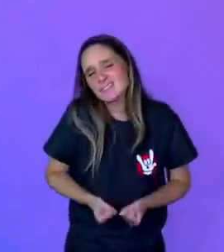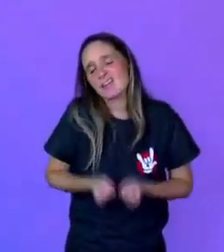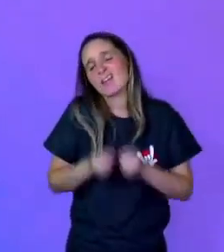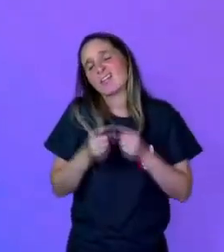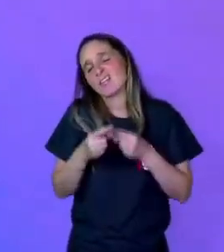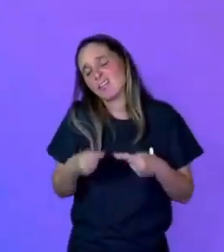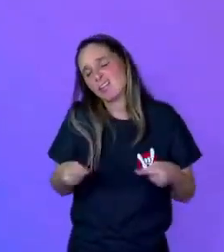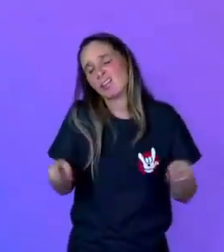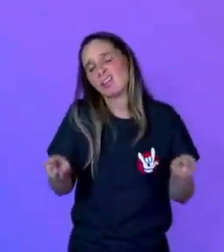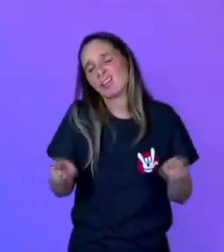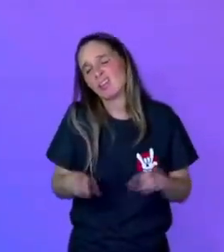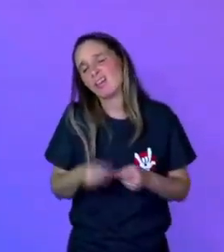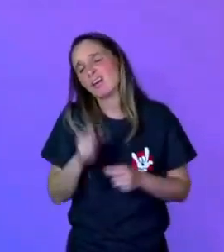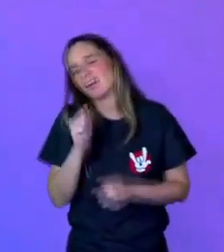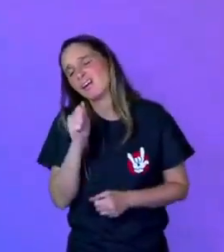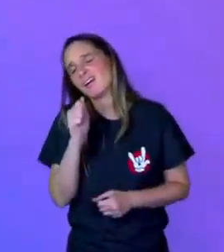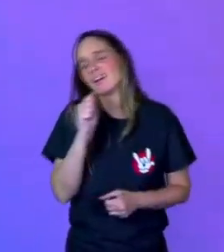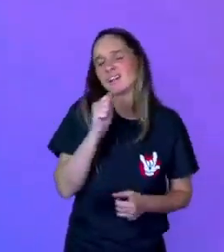Ele. Então assim,